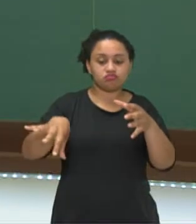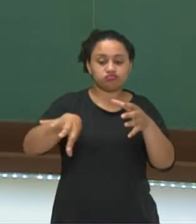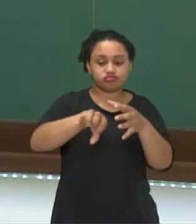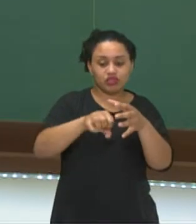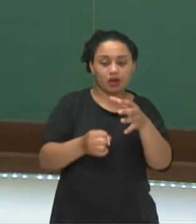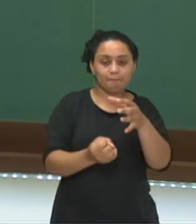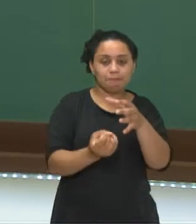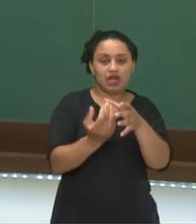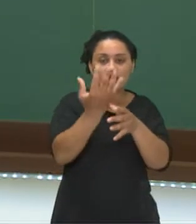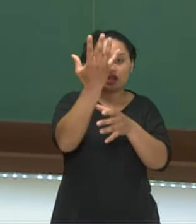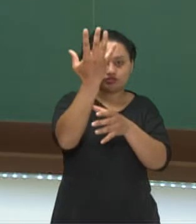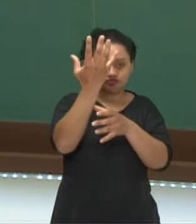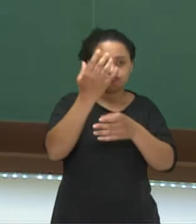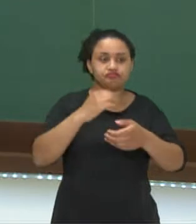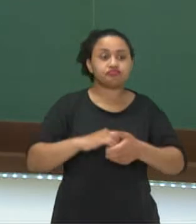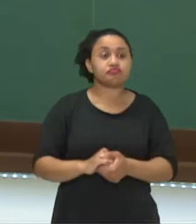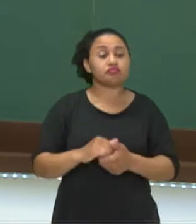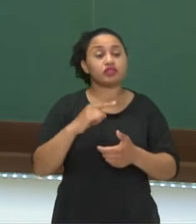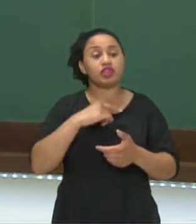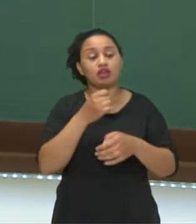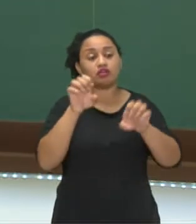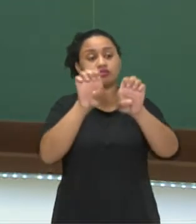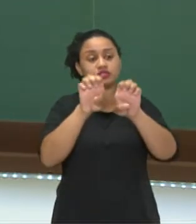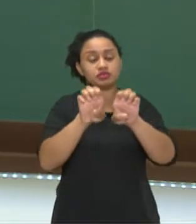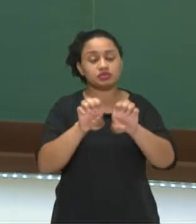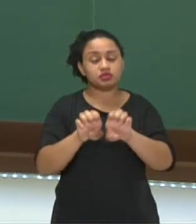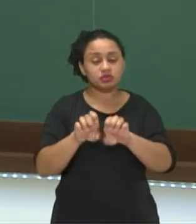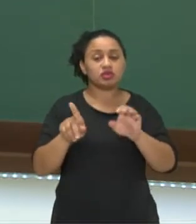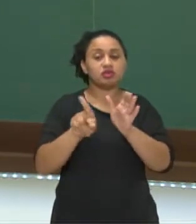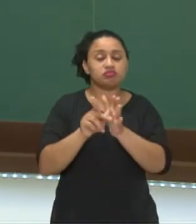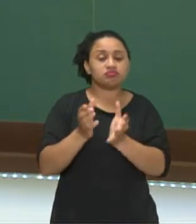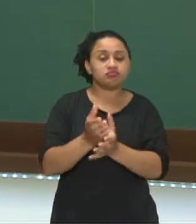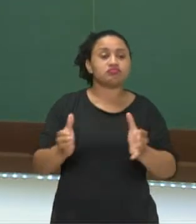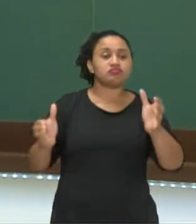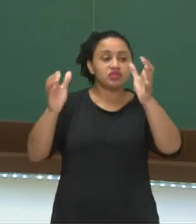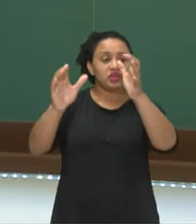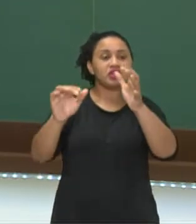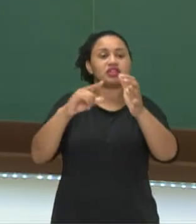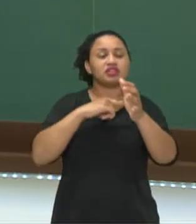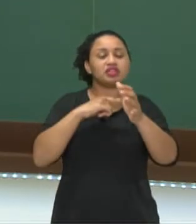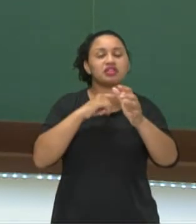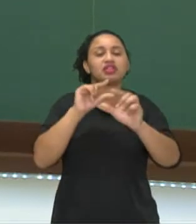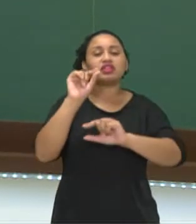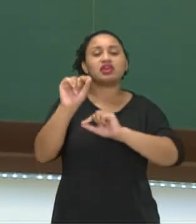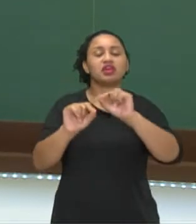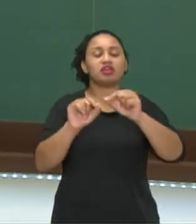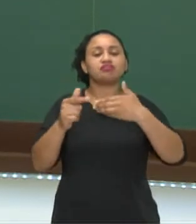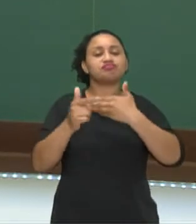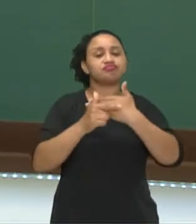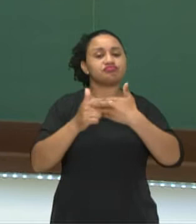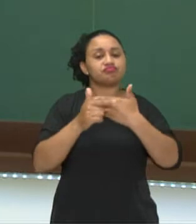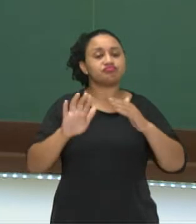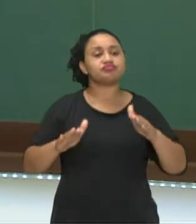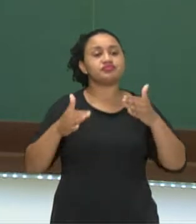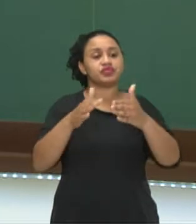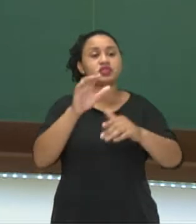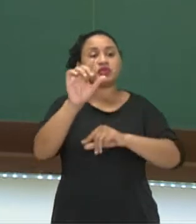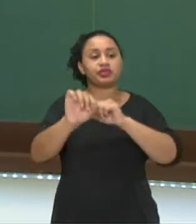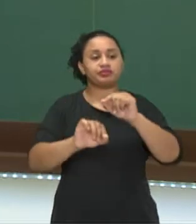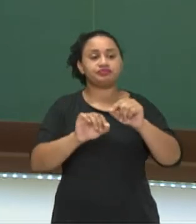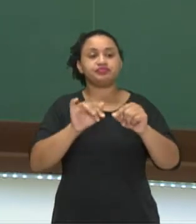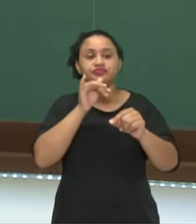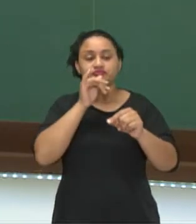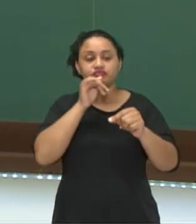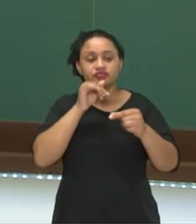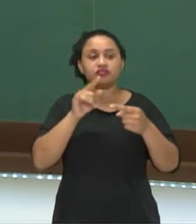tá? Determinadas estruturas dessas esponjas vão ser, tem algumas funções específicas, como